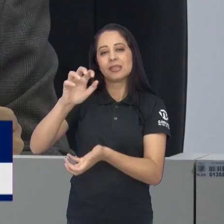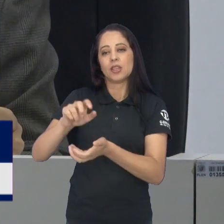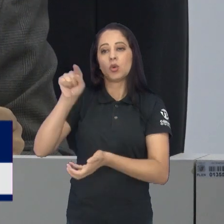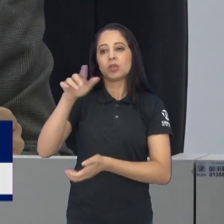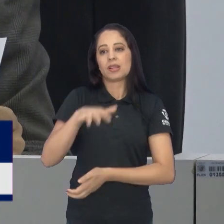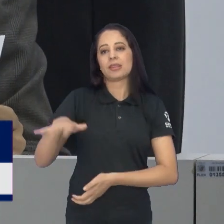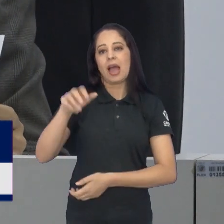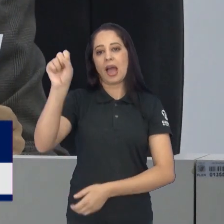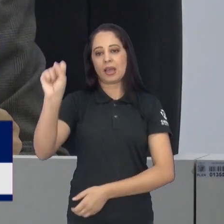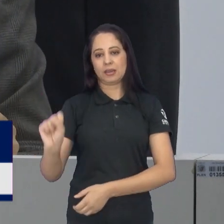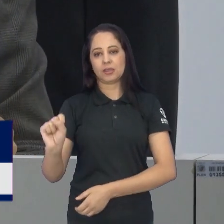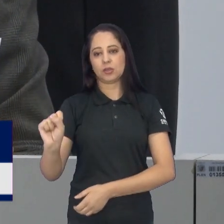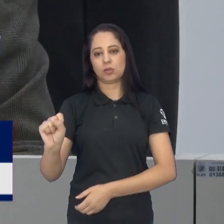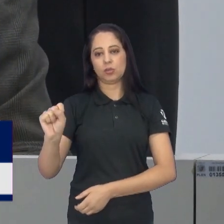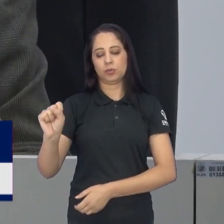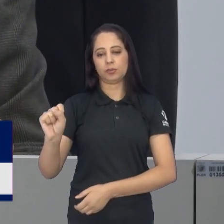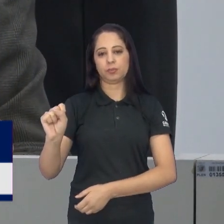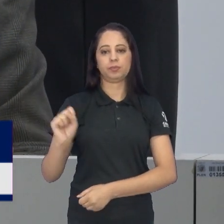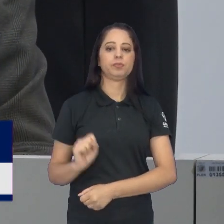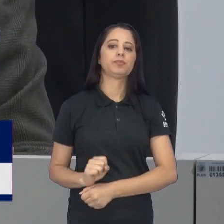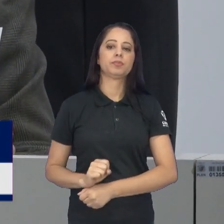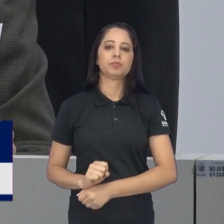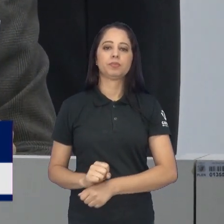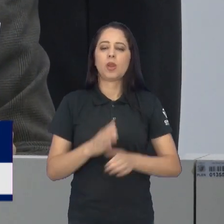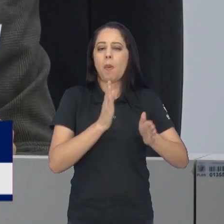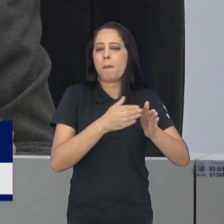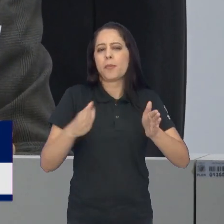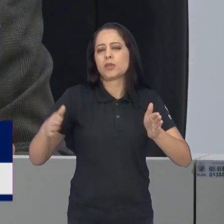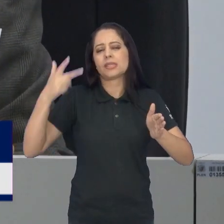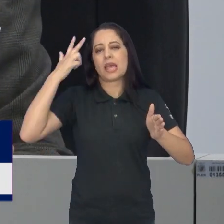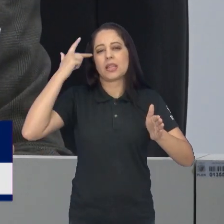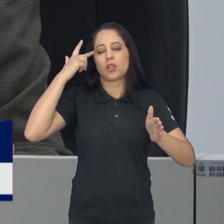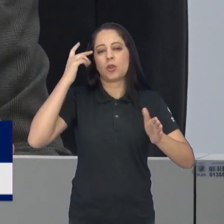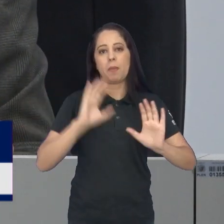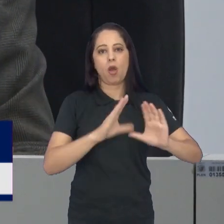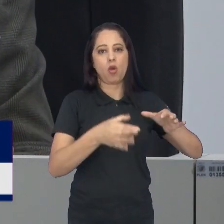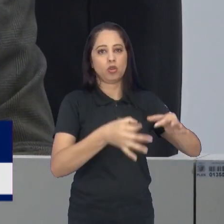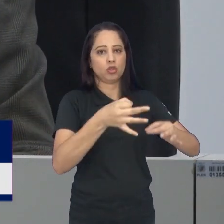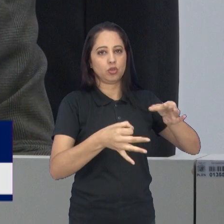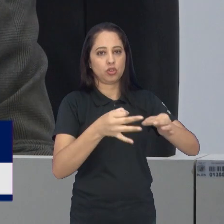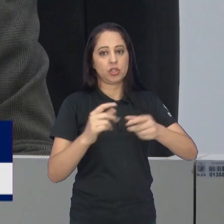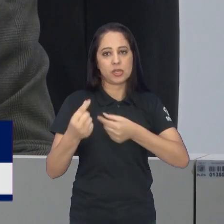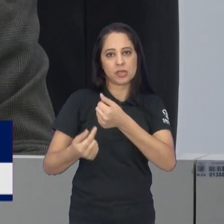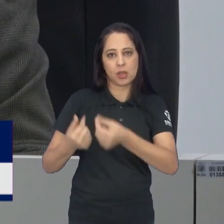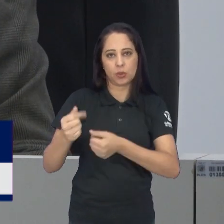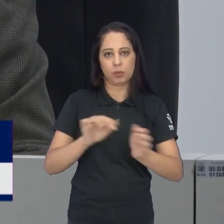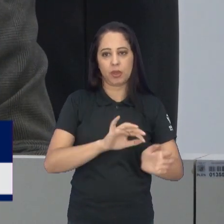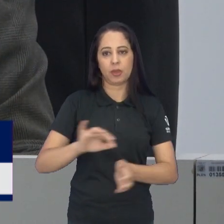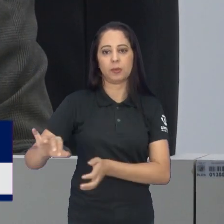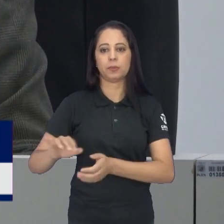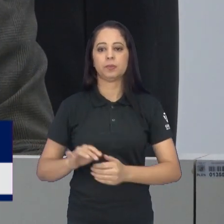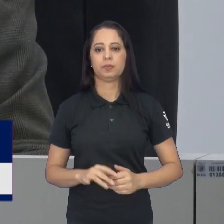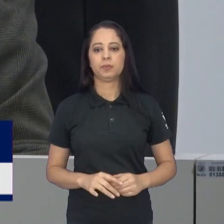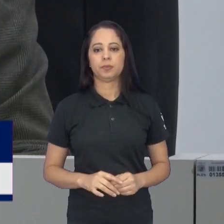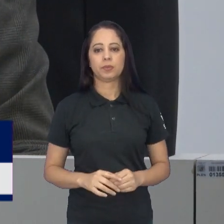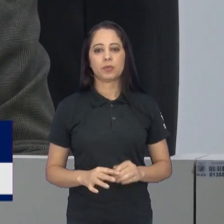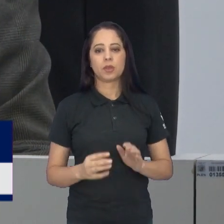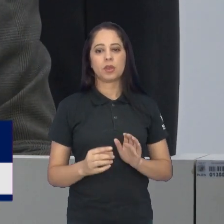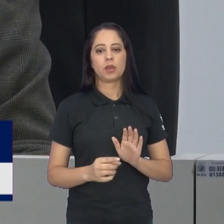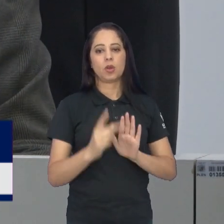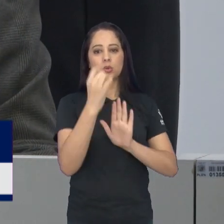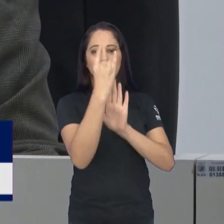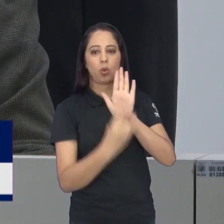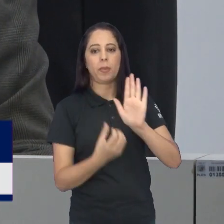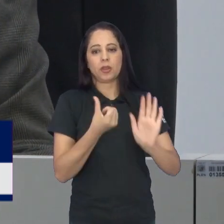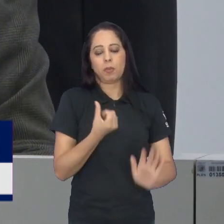sul do município de São José dos Campos. Rito ordinário. Comissões de Justiça e Economia. Processo